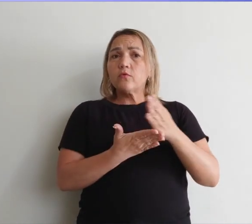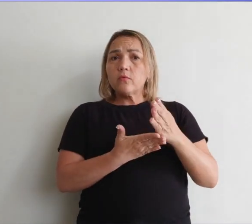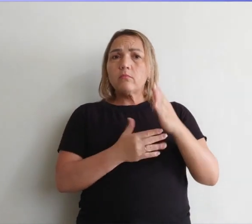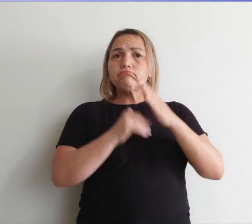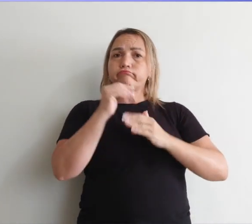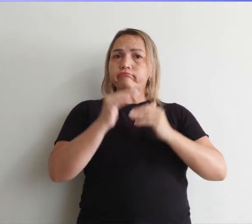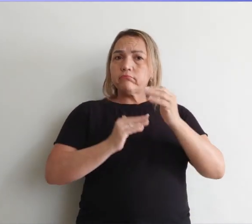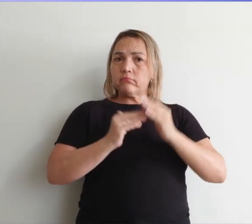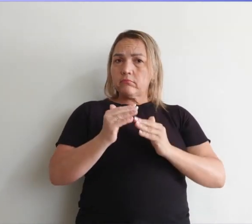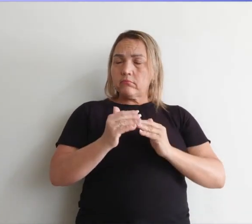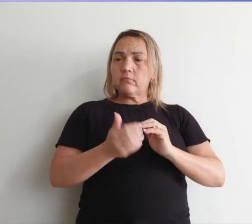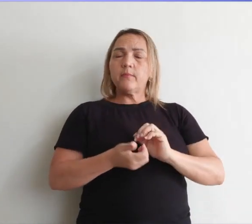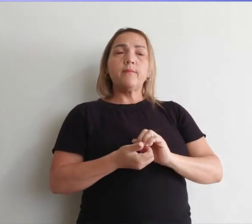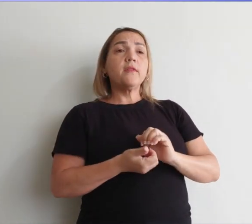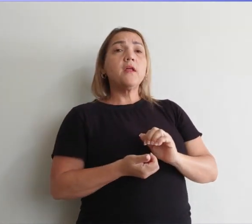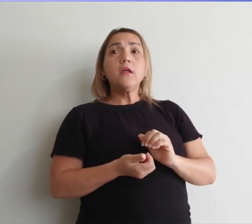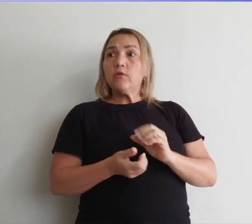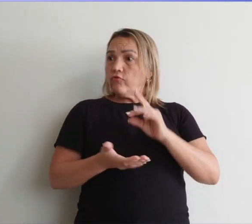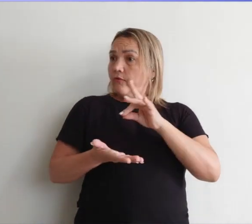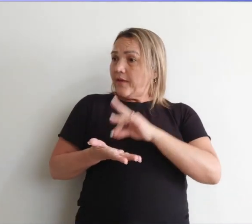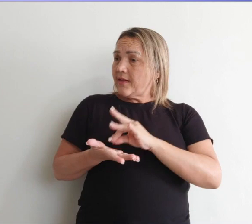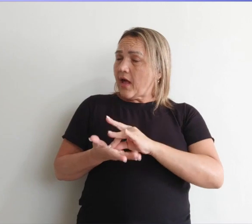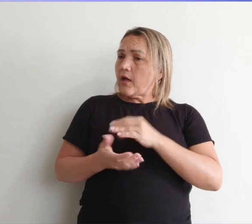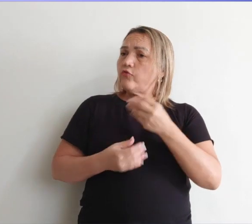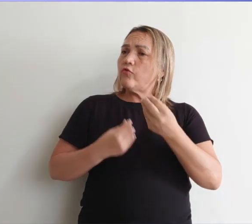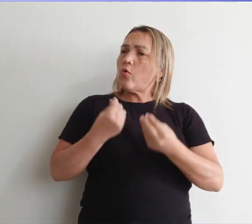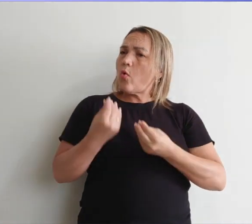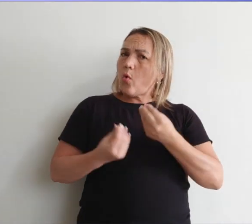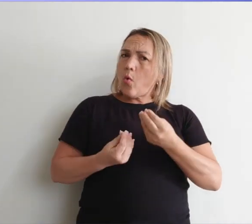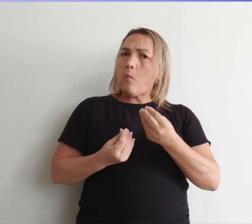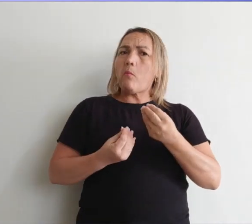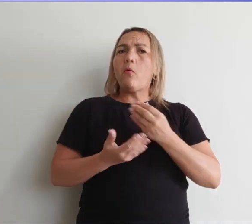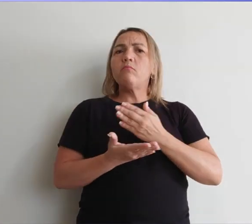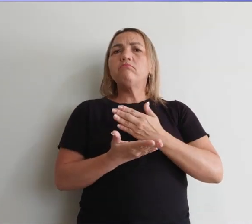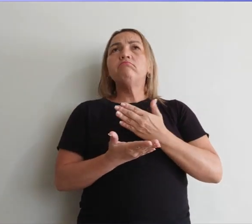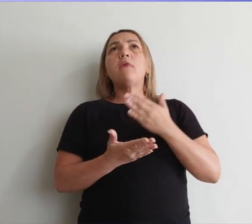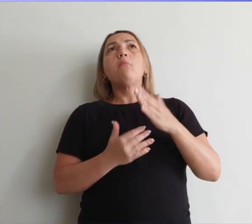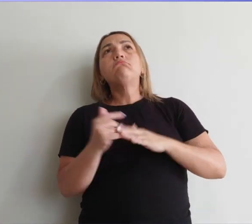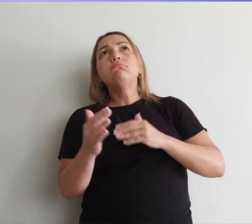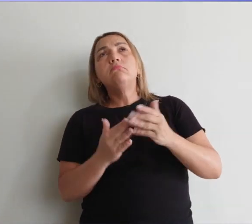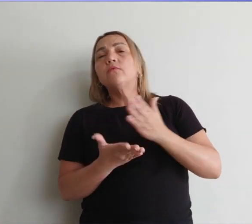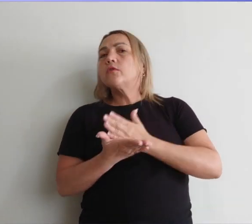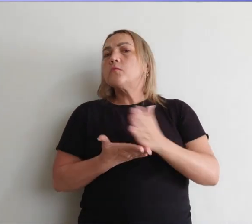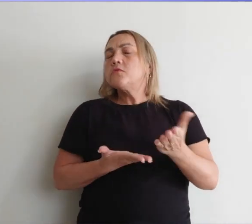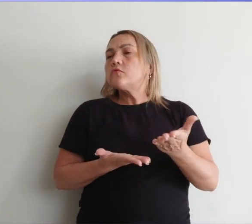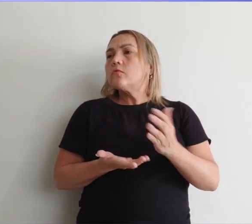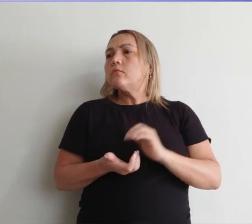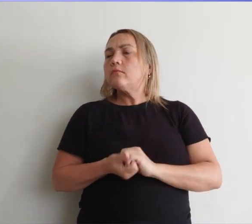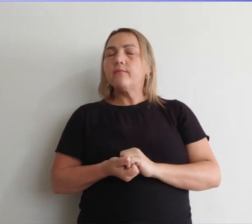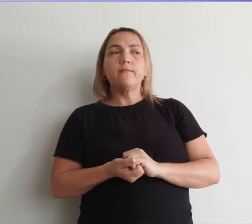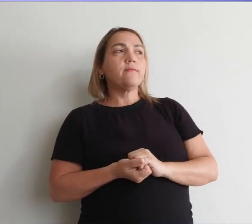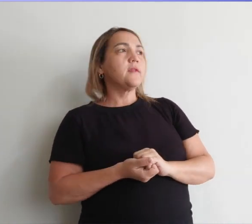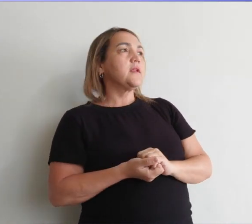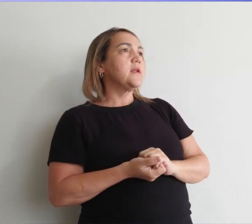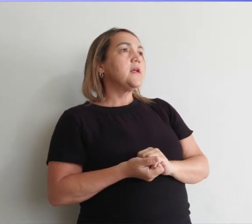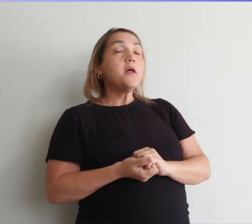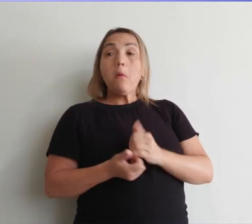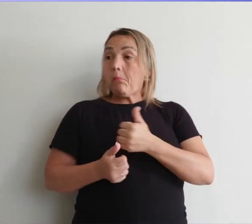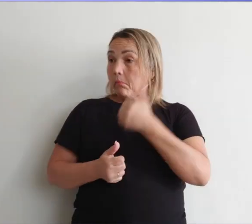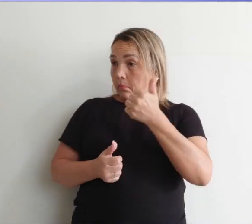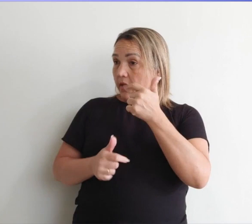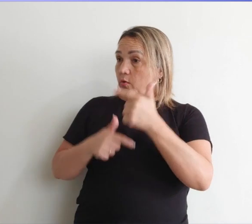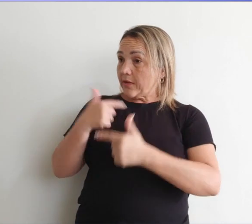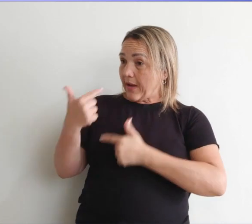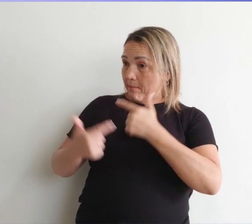a sua carreira? Mais perto. De fato, como que você iniciou a sua carreira, né? Acho que assim, seu